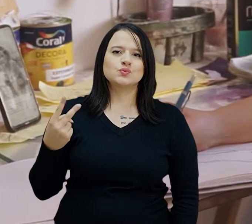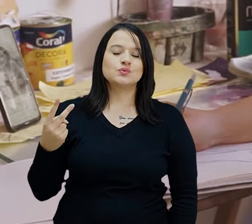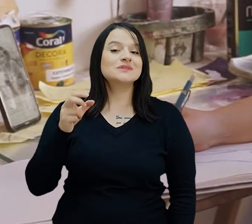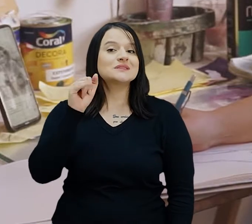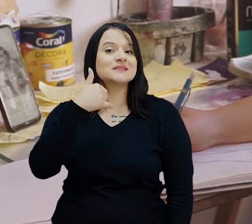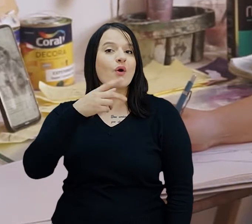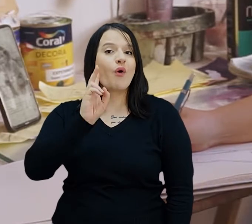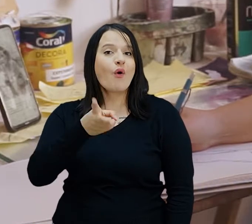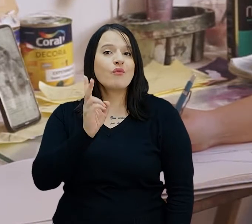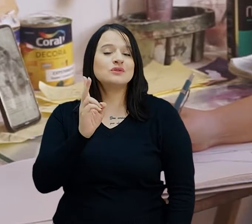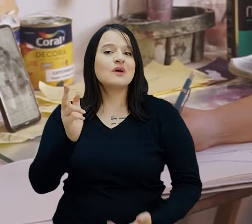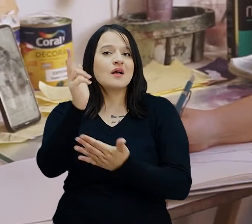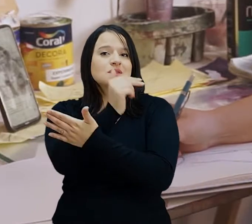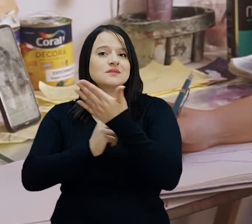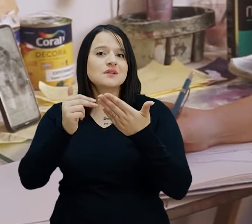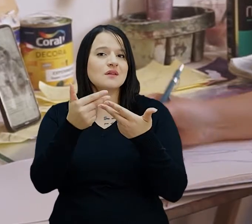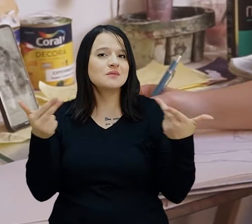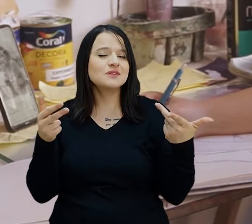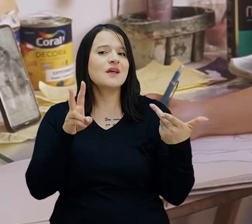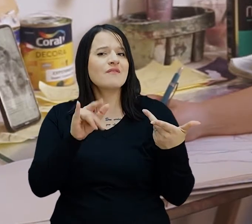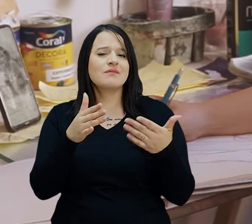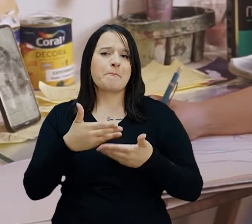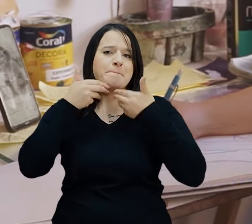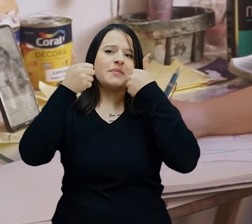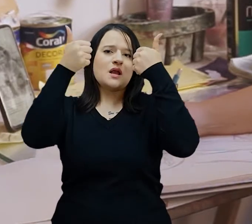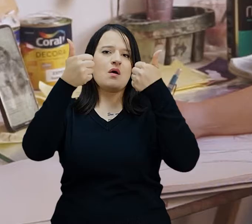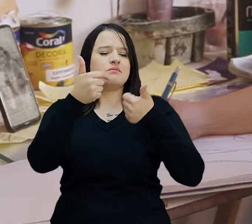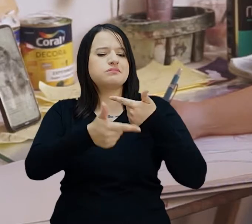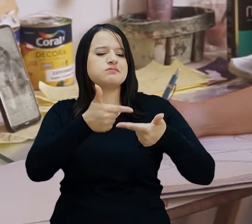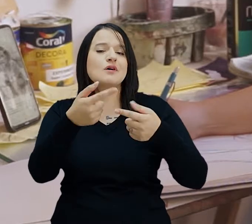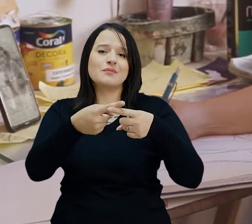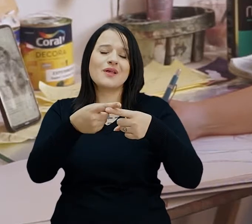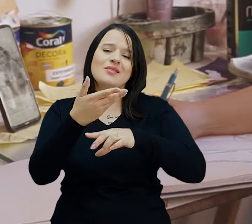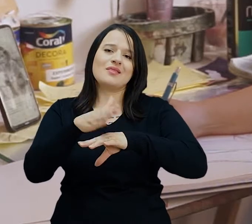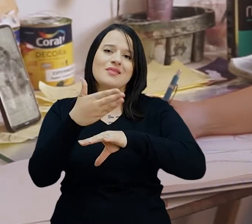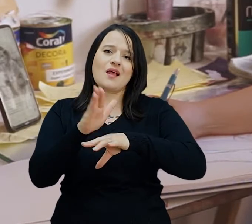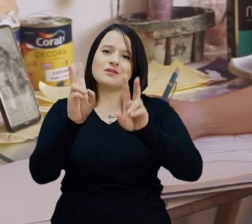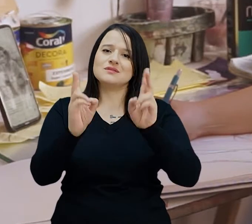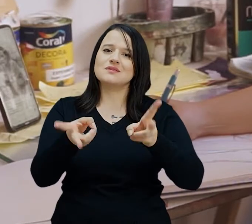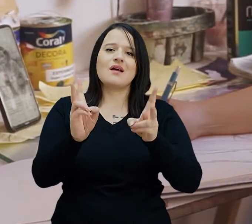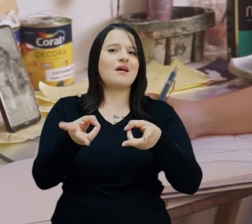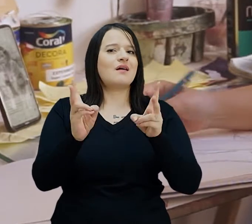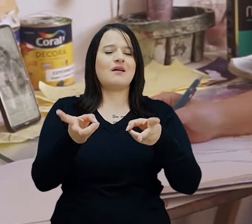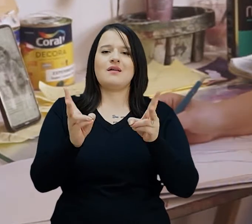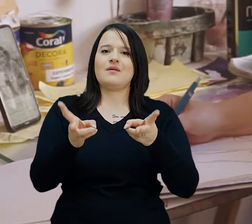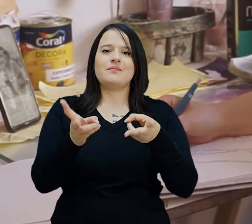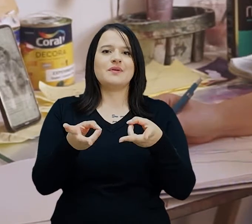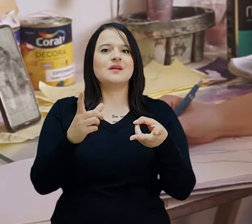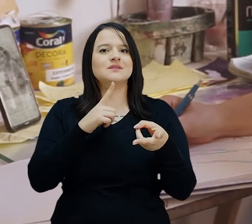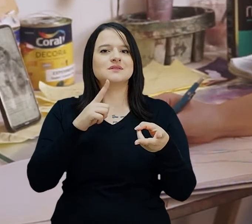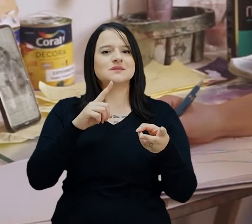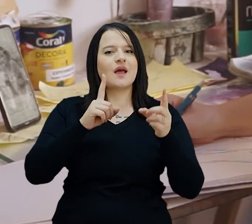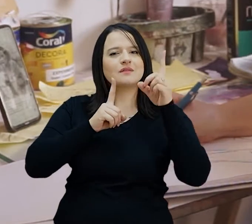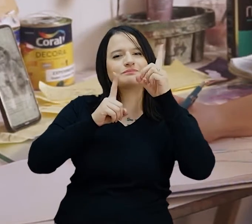eu continuar trabalhando, as coisas vão ficar cada vez melhores, né? Mas vai ganhando